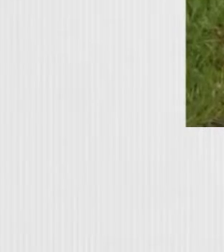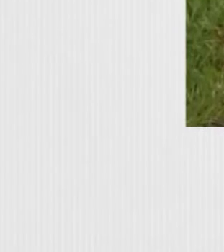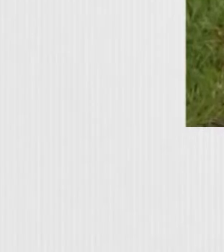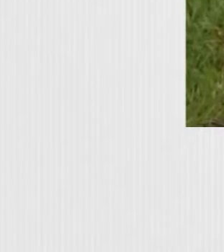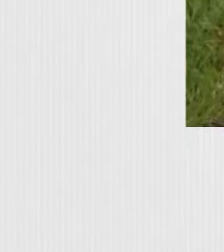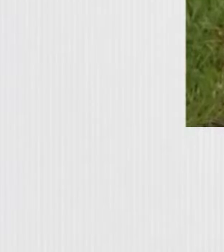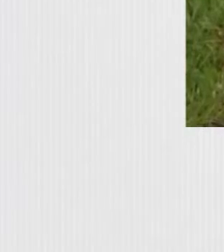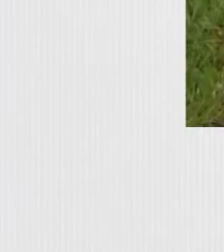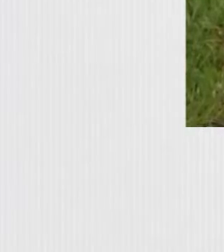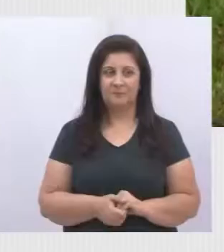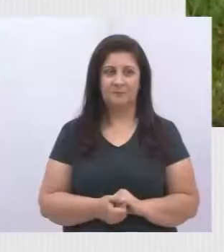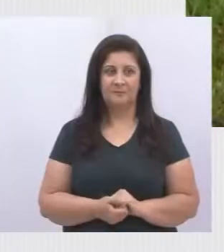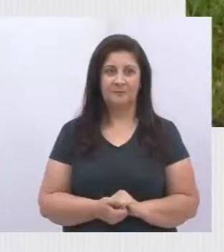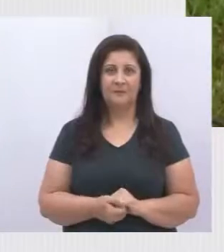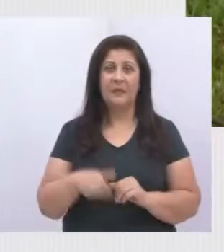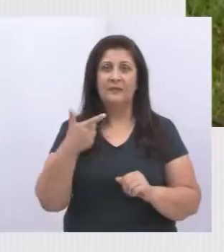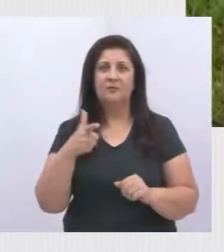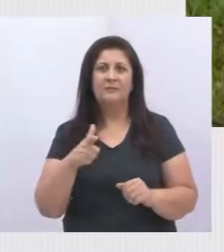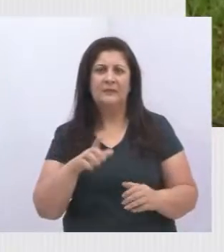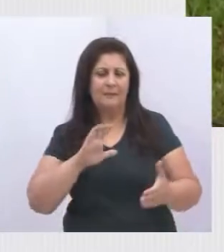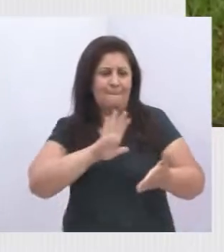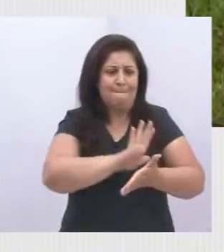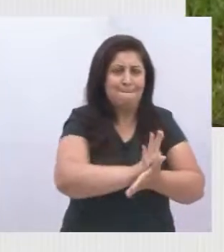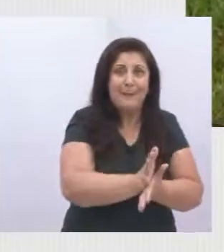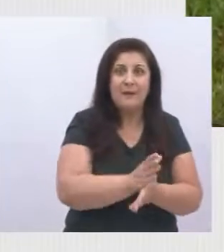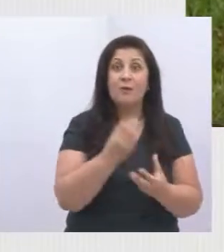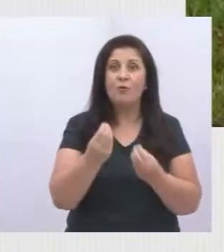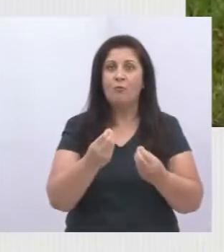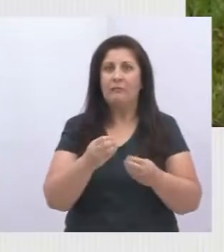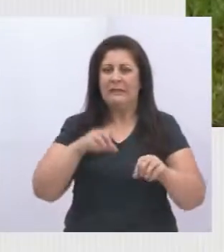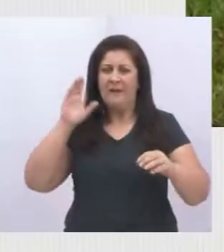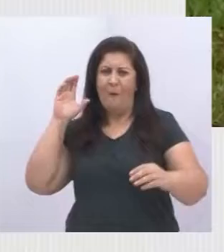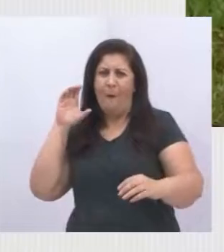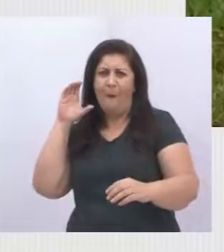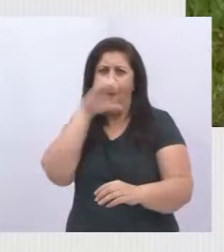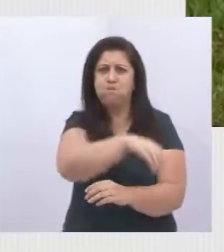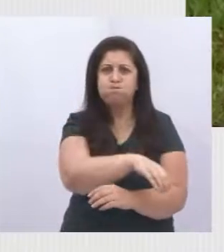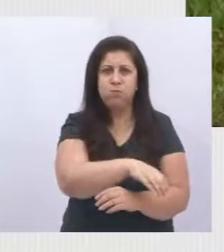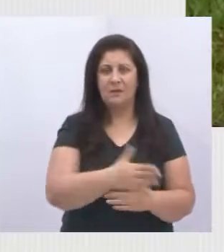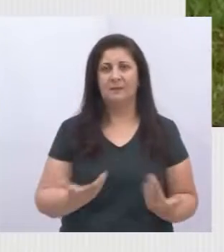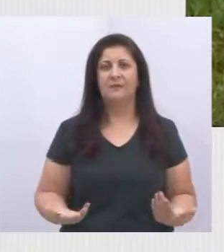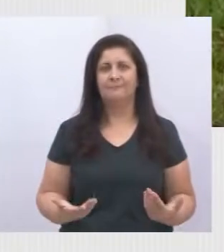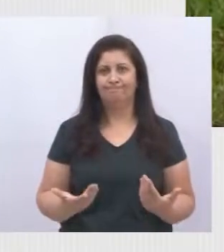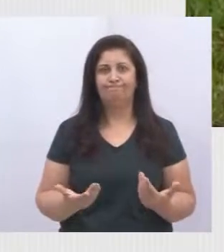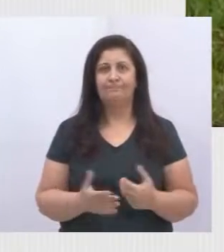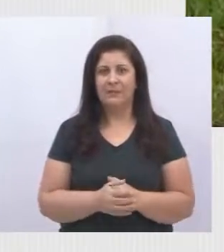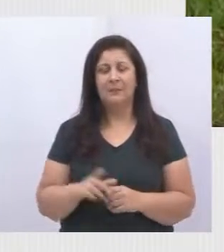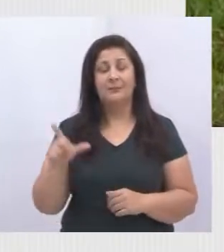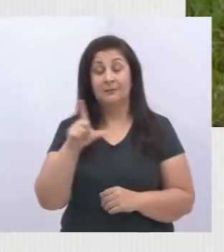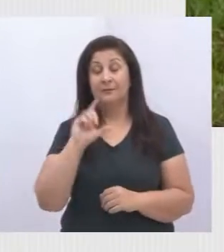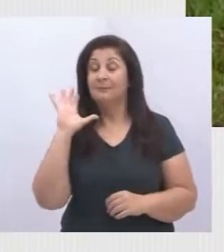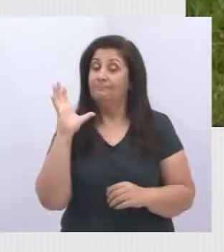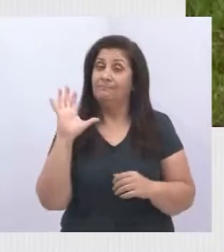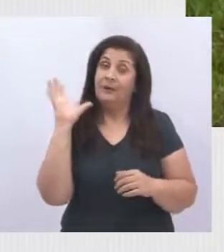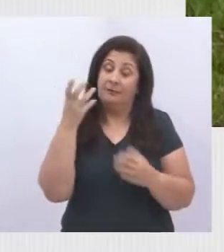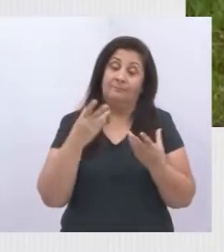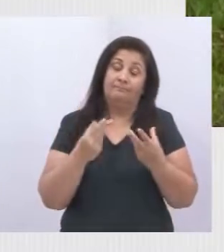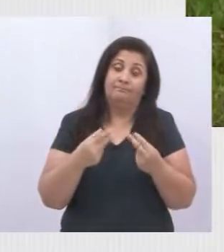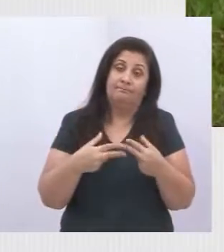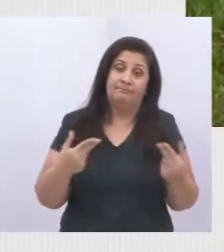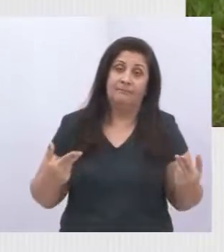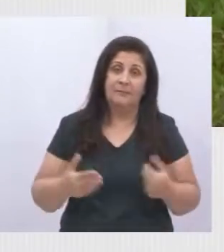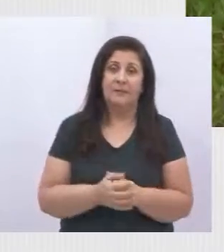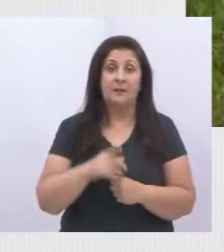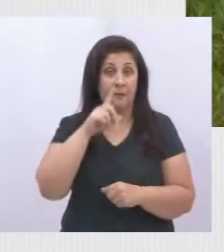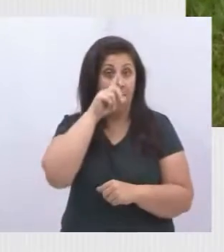descem, não basta descer não freando, ainda desce acelerando. Então, é óbvio, obviamente, né? Tá acontecendo alguma coisa. É